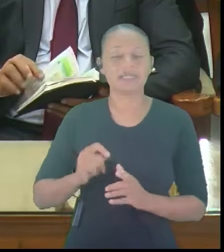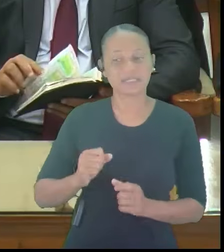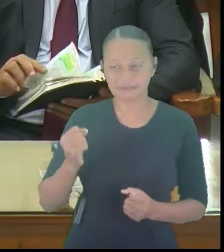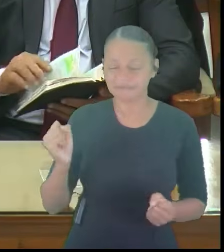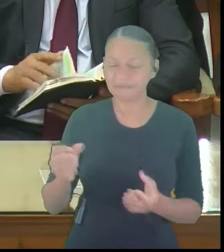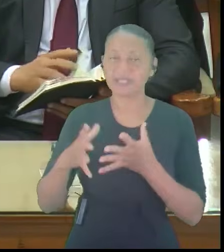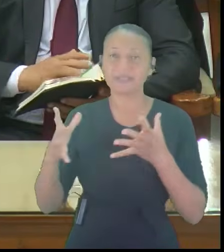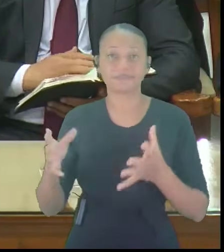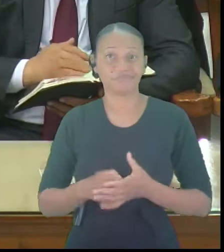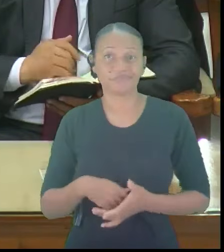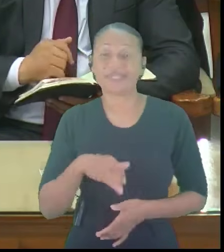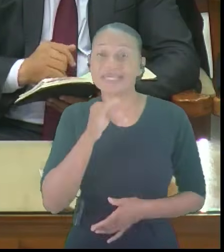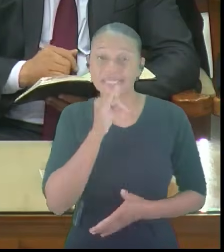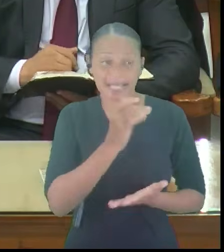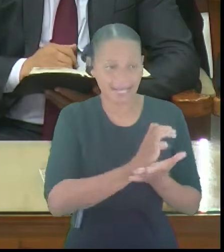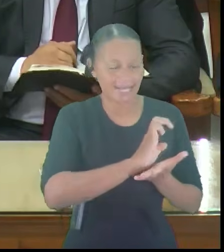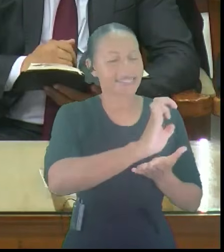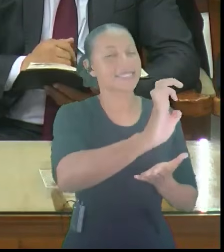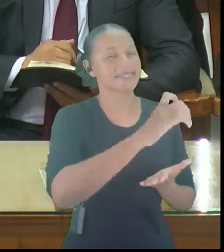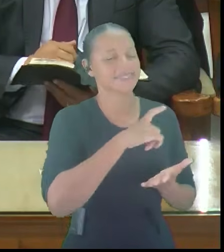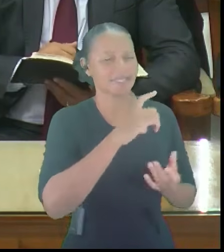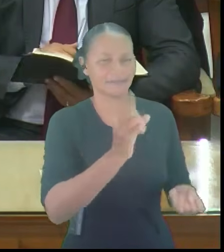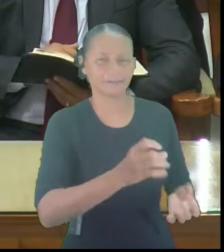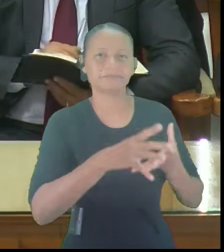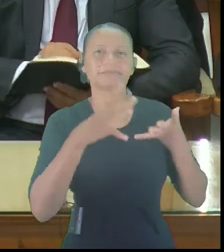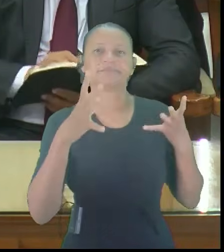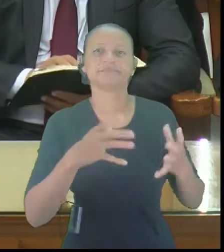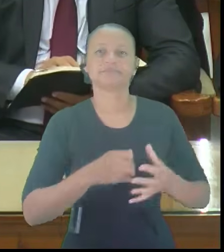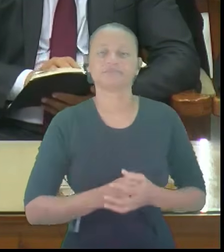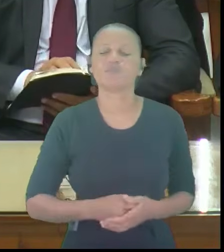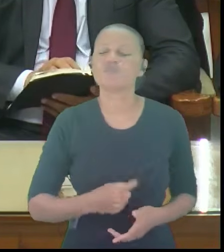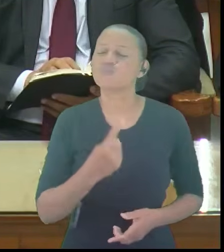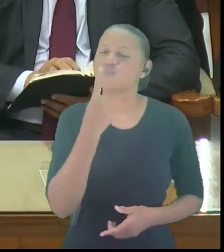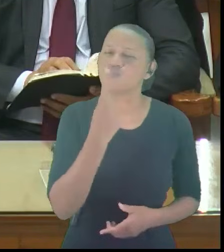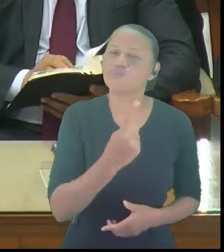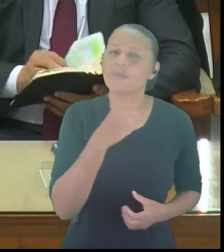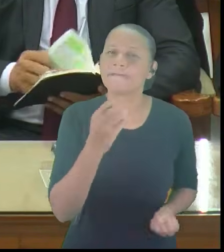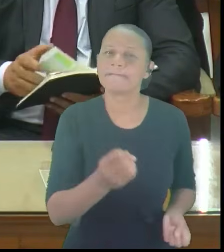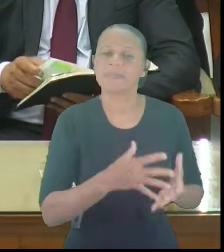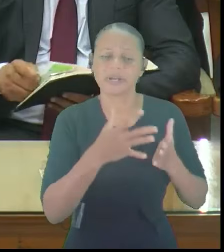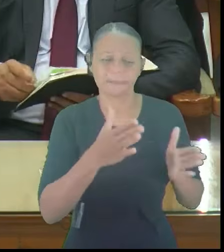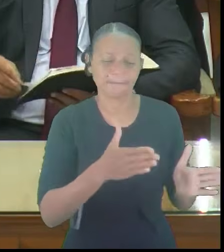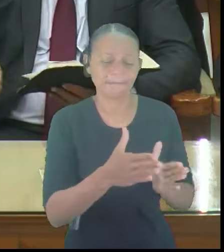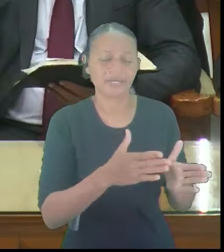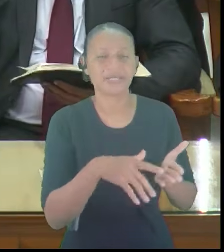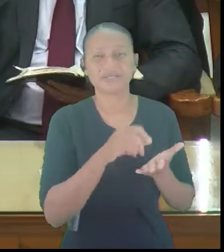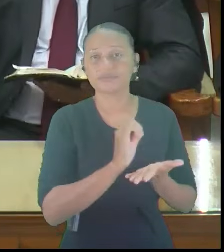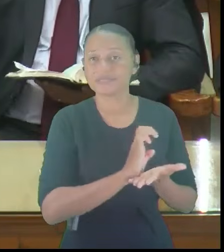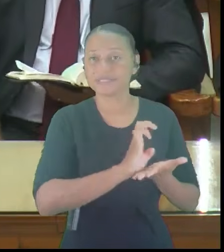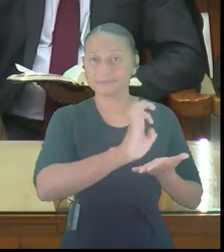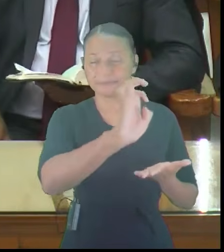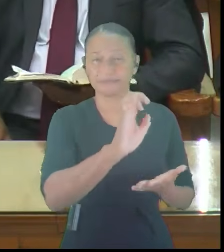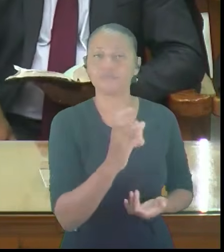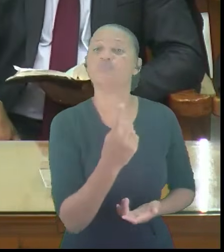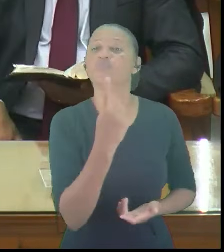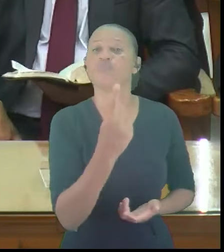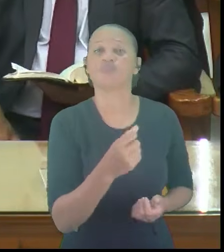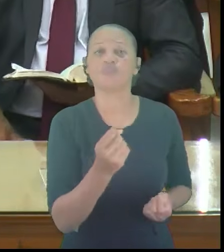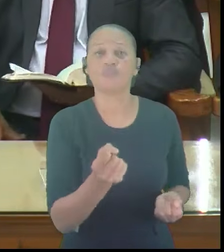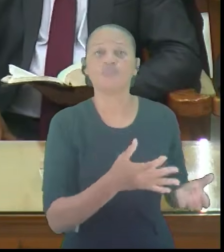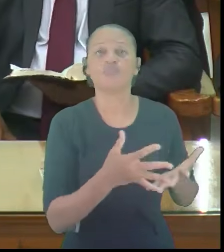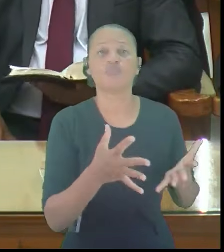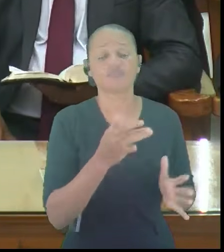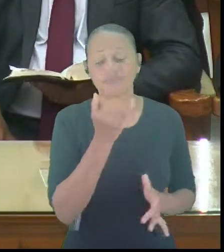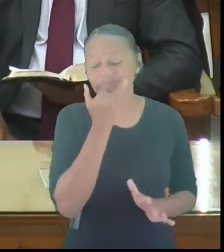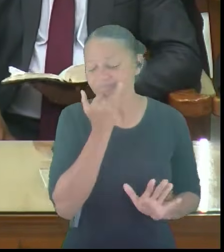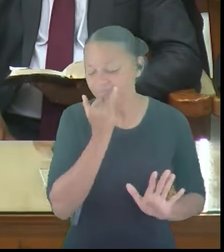Por exemplo, no tempo de Elias teve um milagre. Quem se lembra, pelo menos um milagre do tempo de Elias? Um milagre do tempo de